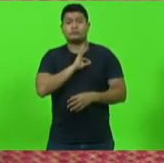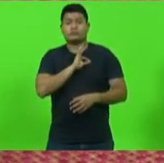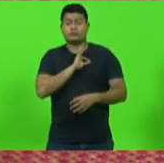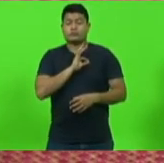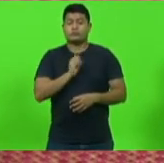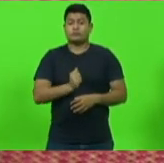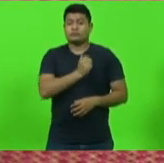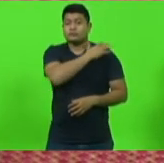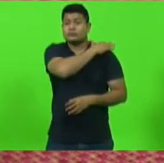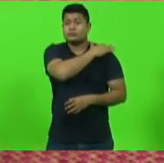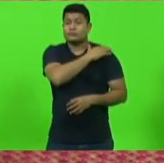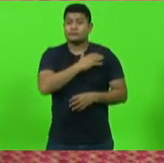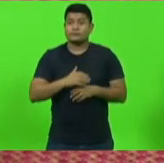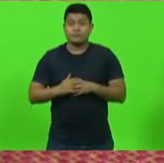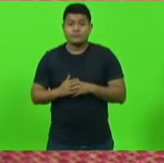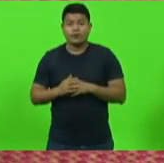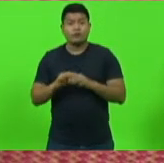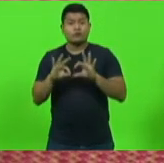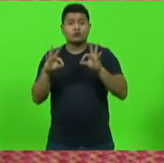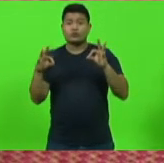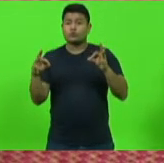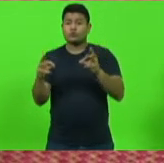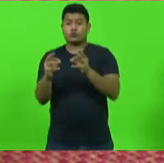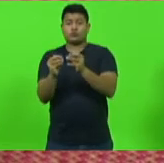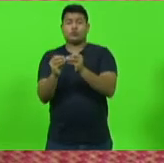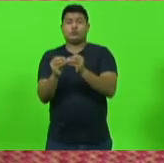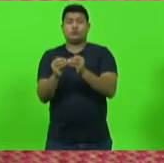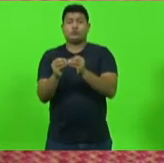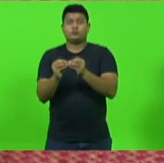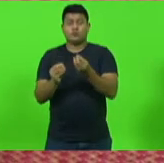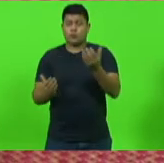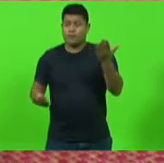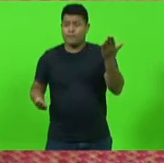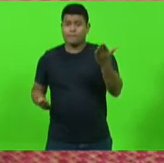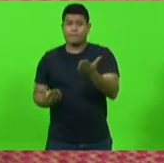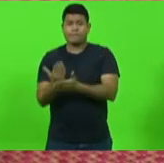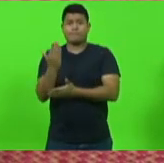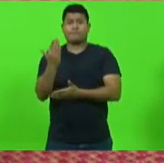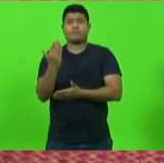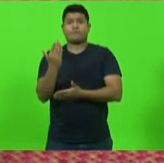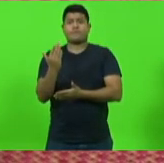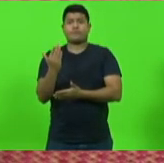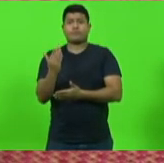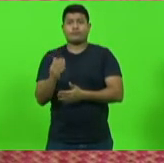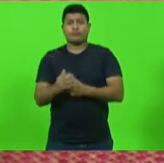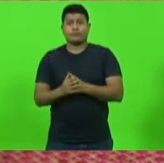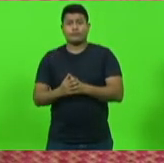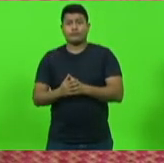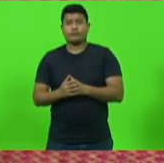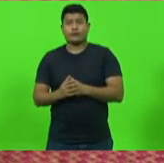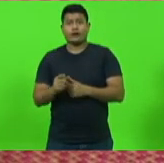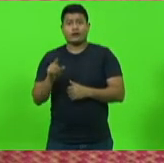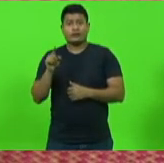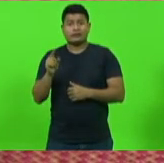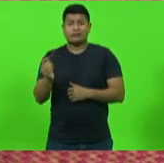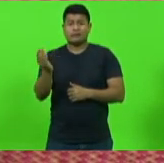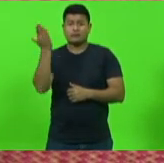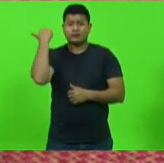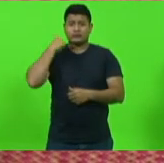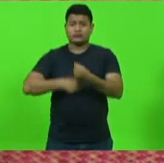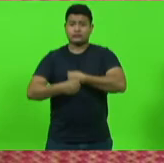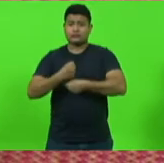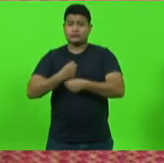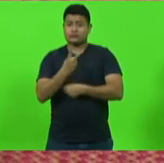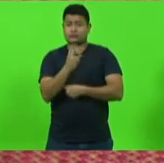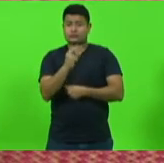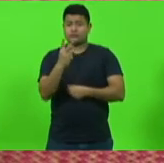os segmentos aprovaram lá em 2020 também,